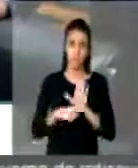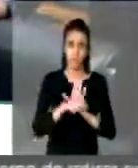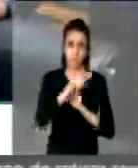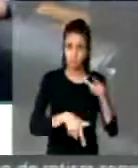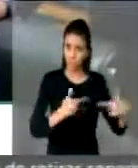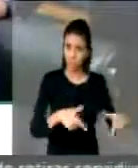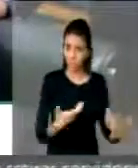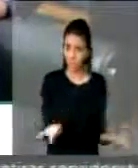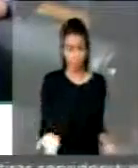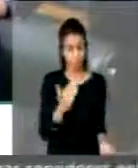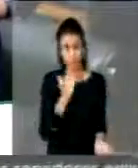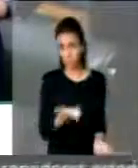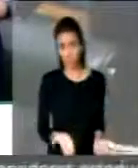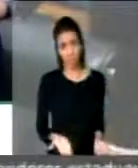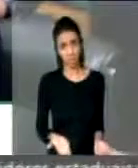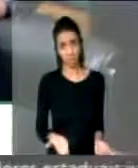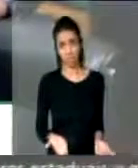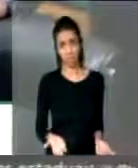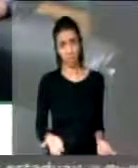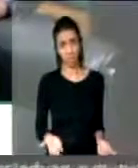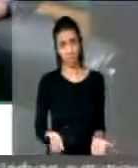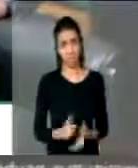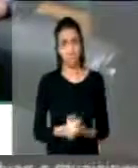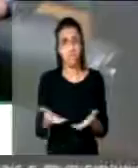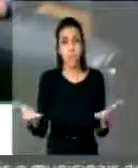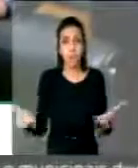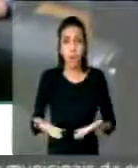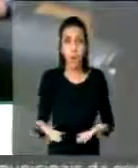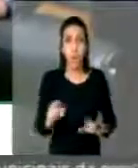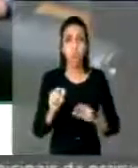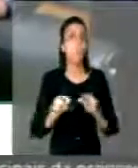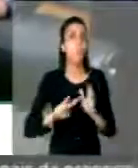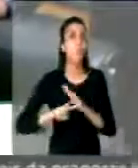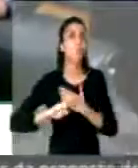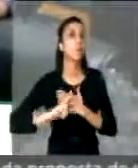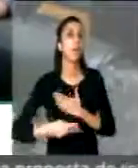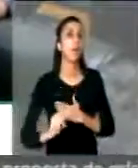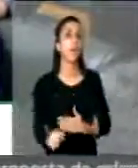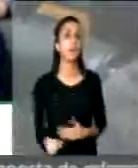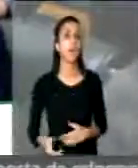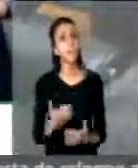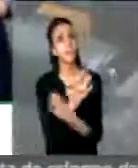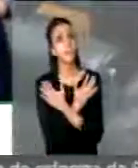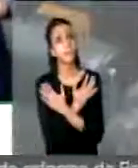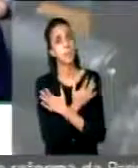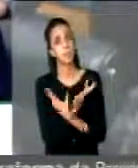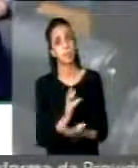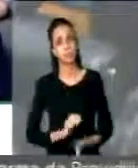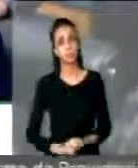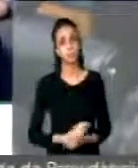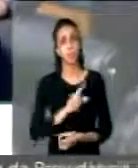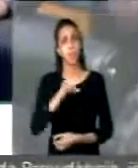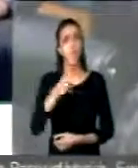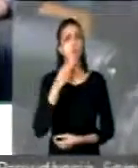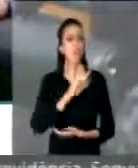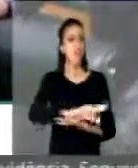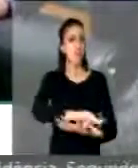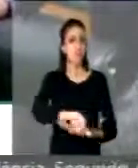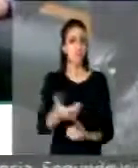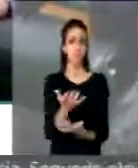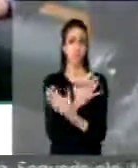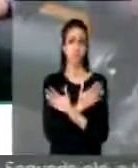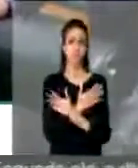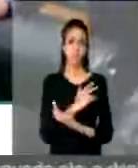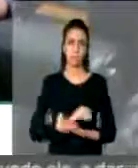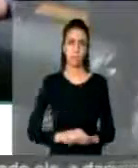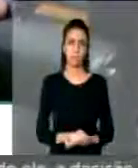Vira um pesadelo. Hoje, o que isso gera é desemprego. Milhões e milhões de desempregados. Ora, se nós não